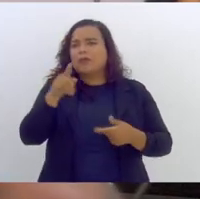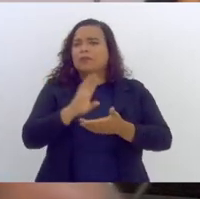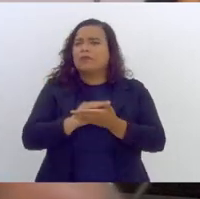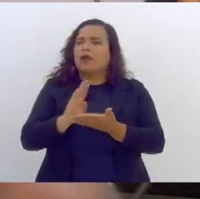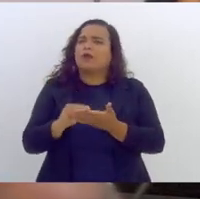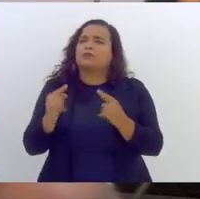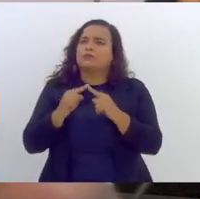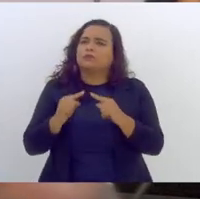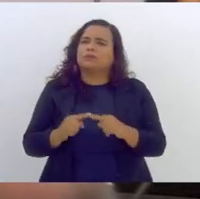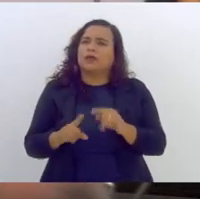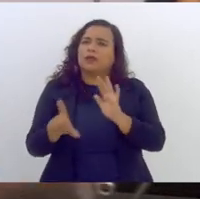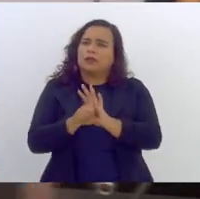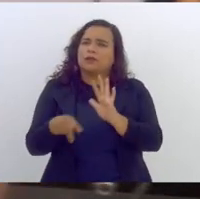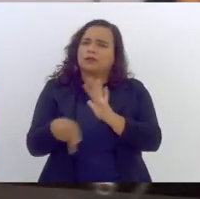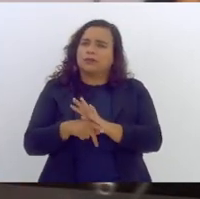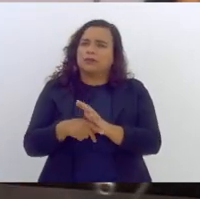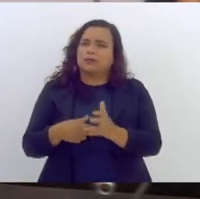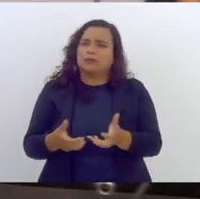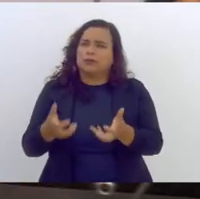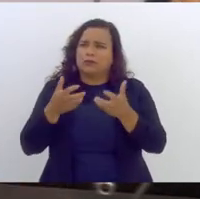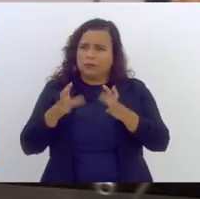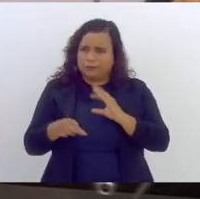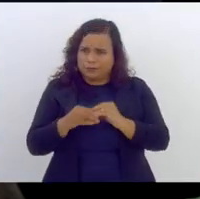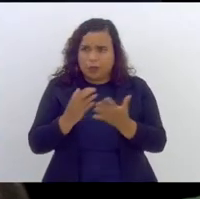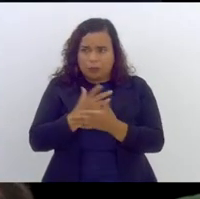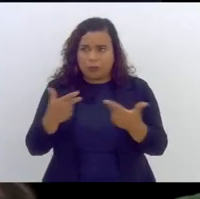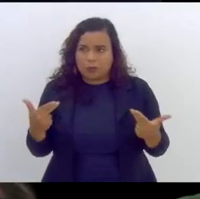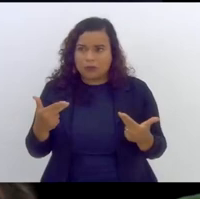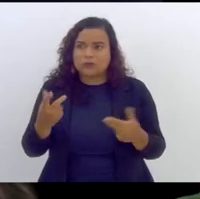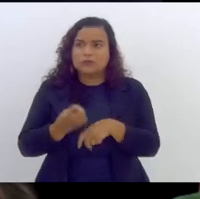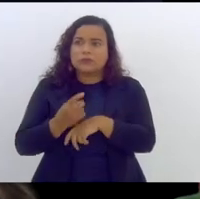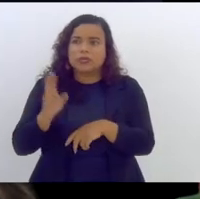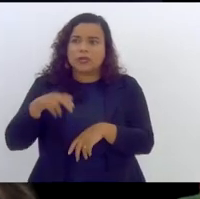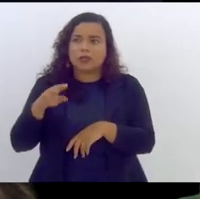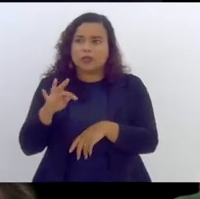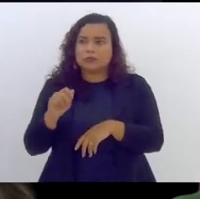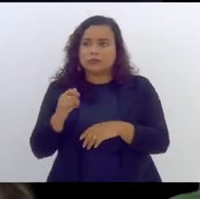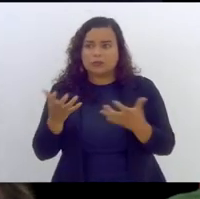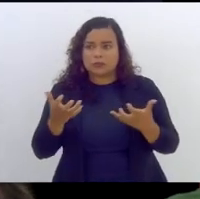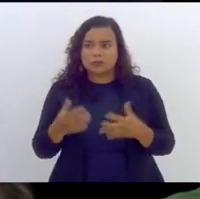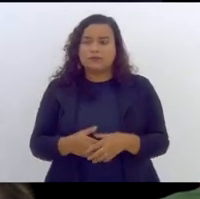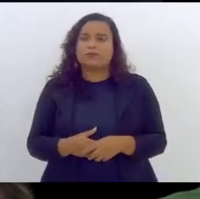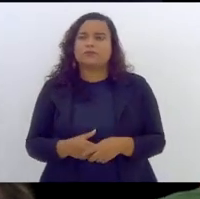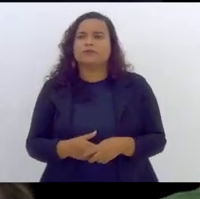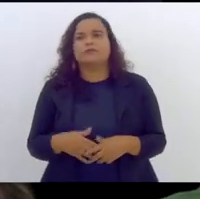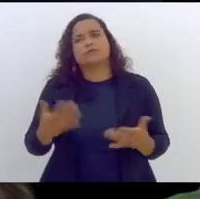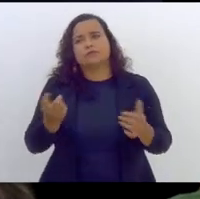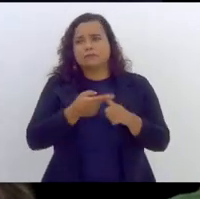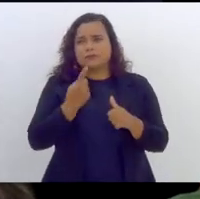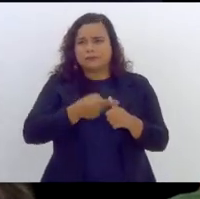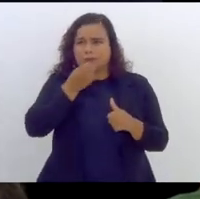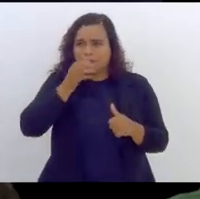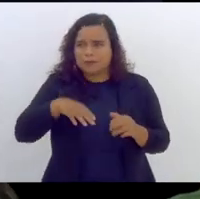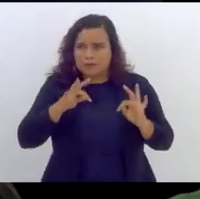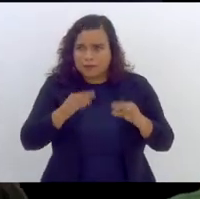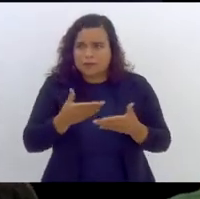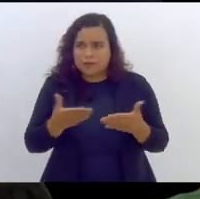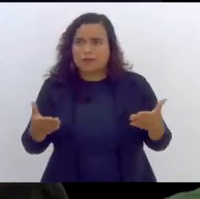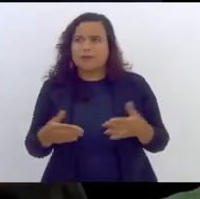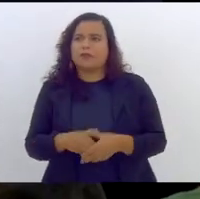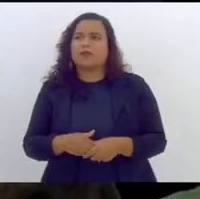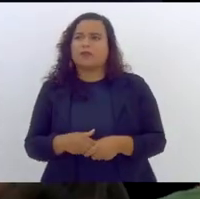né pela lei desejo fazer alguma coisa com complementação Doutora Renata Primeiramente boa tarde a todos